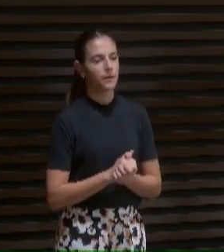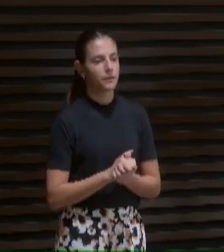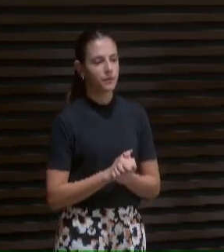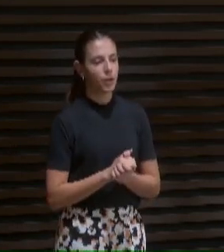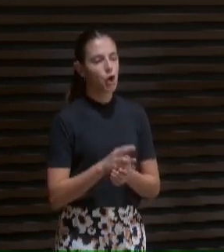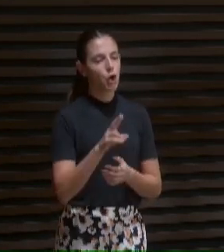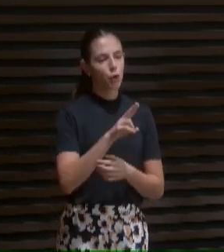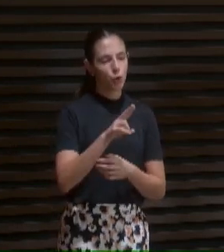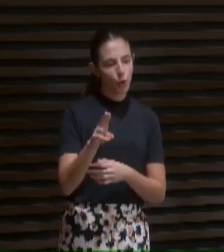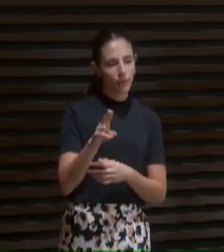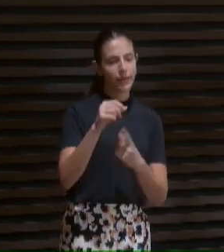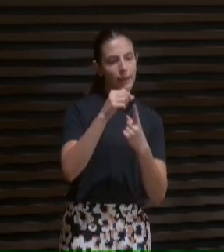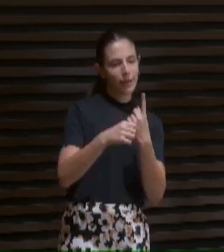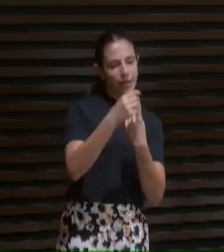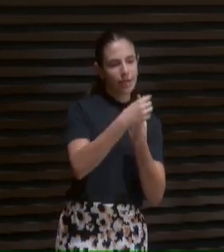paradisíaca?